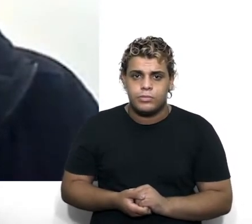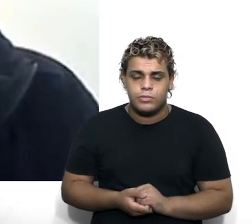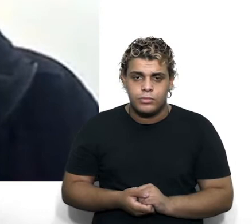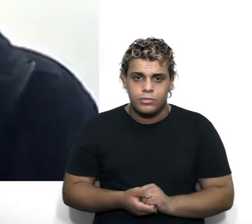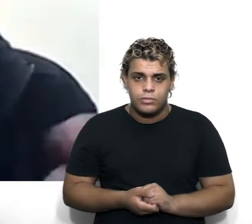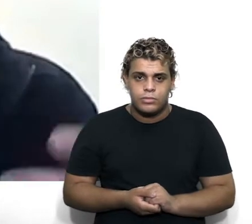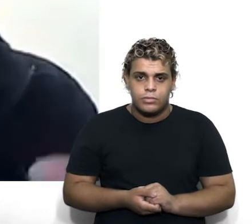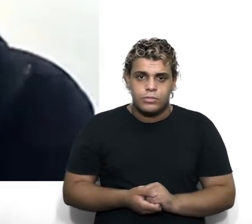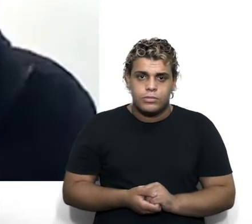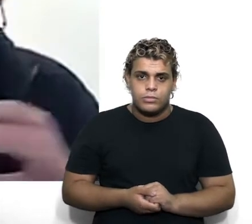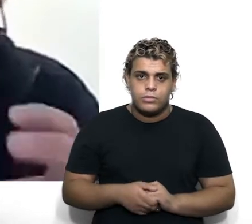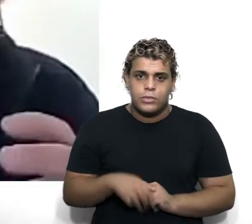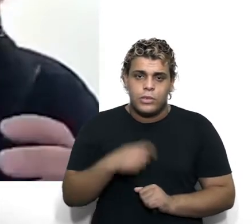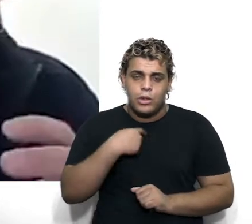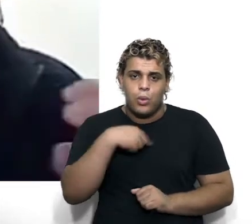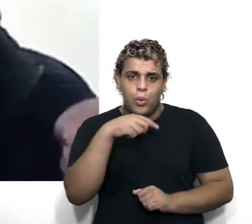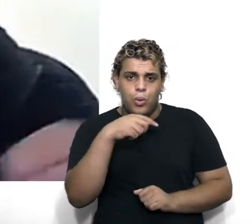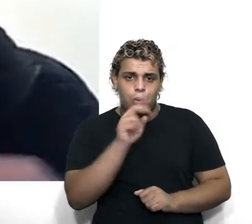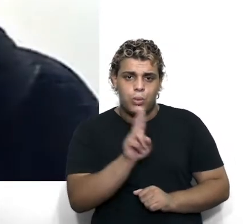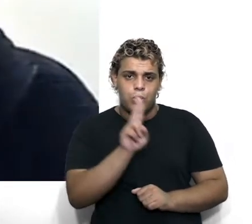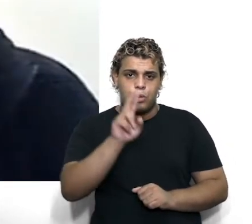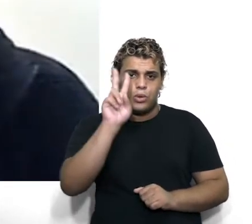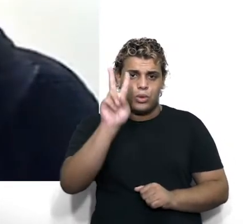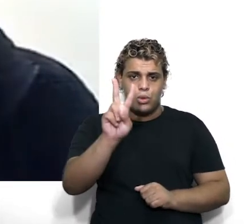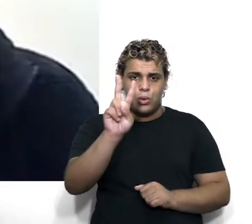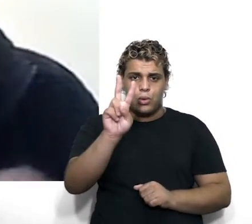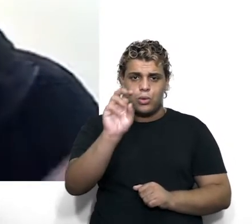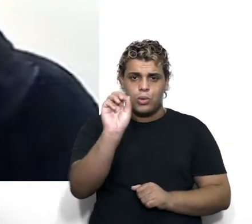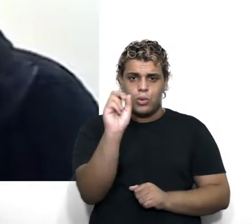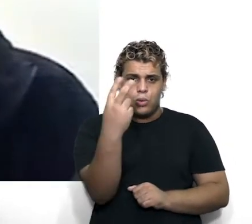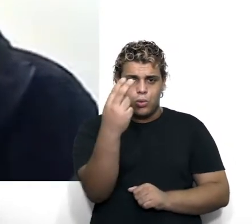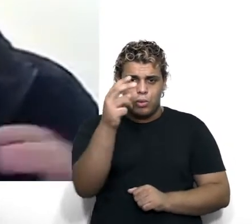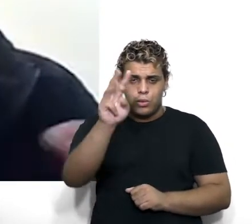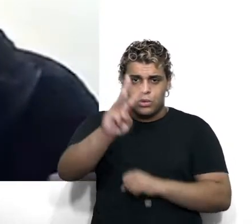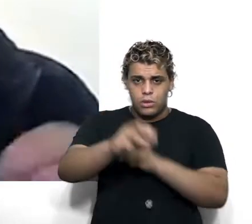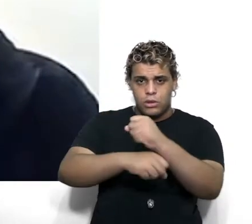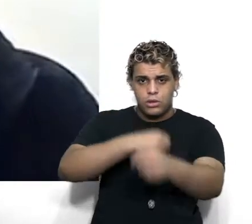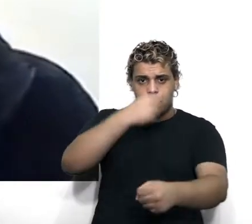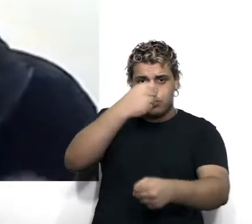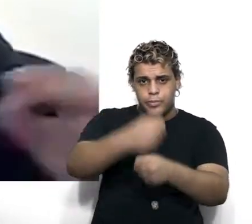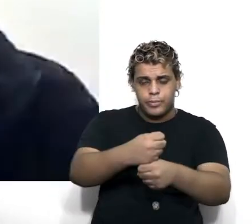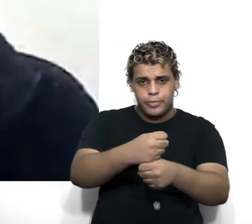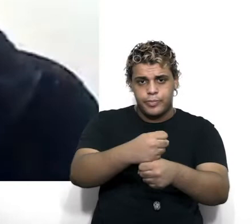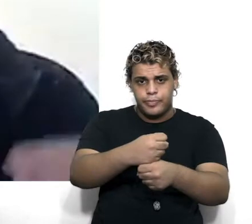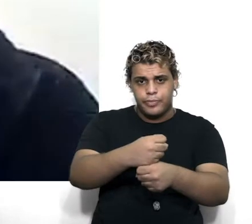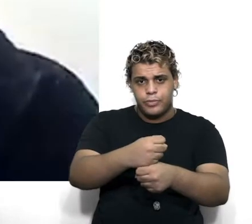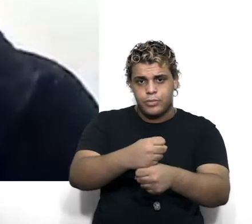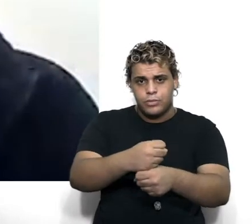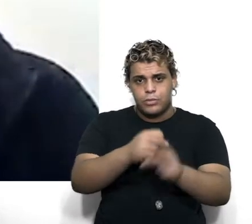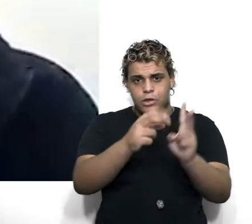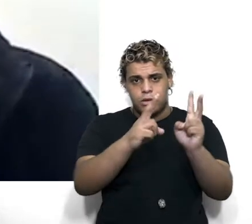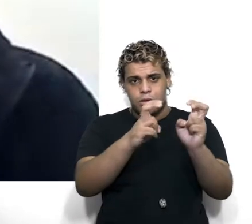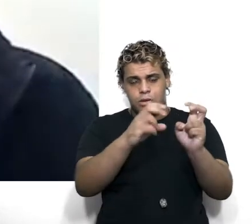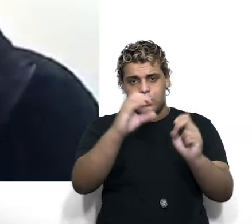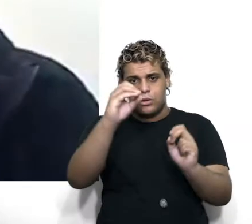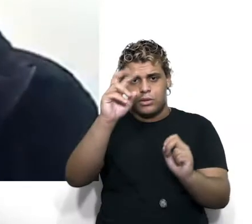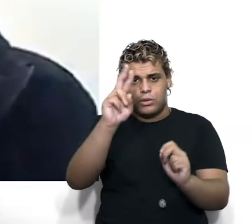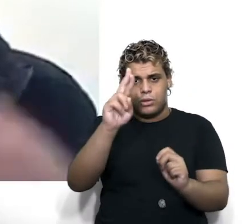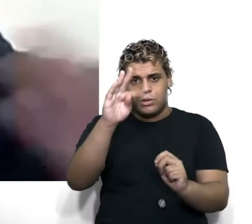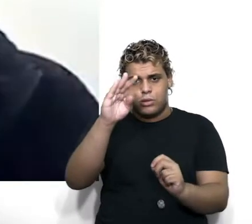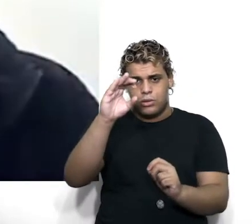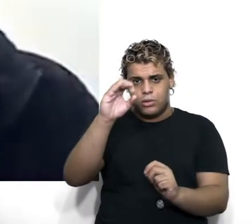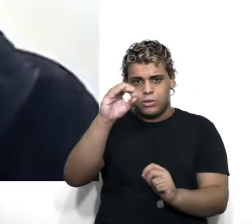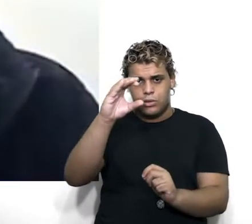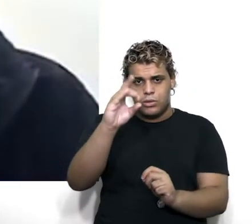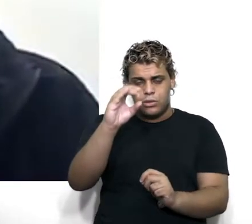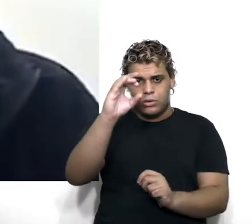fazer uma tese absolutamente ortodoxa, académica, com aquelas regras todas,